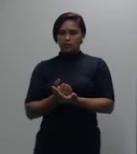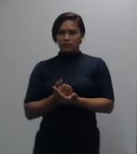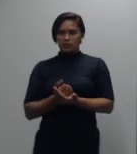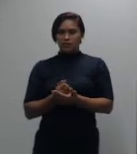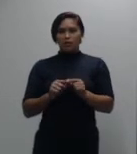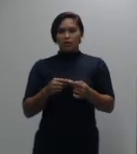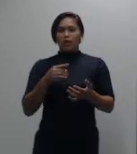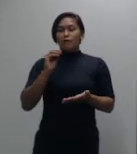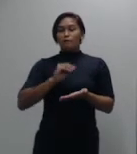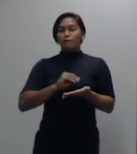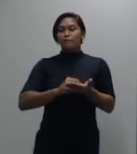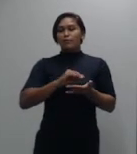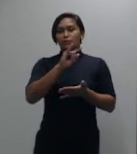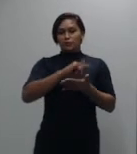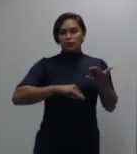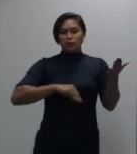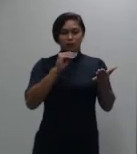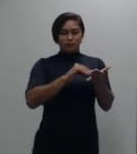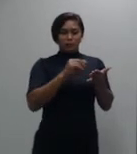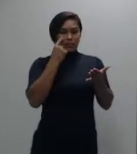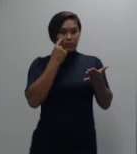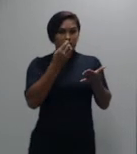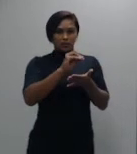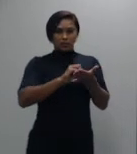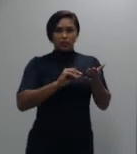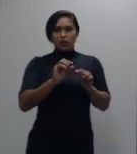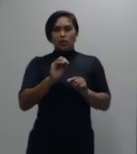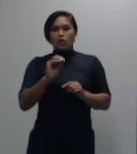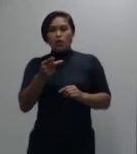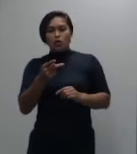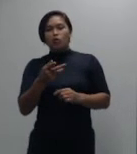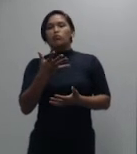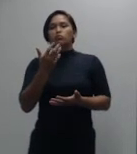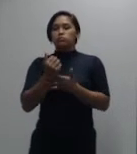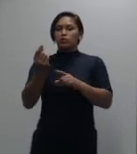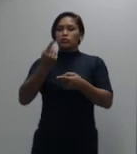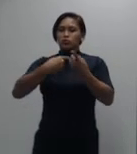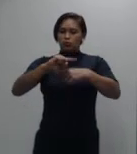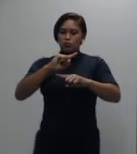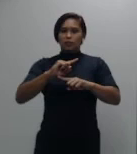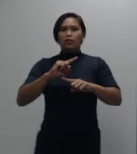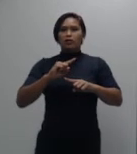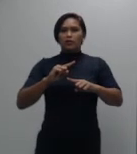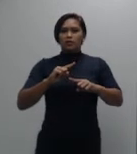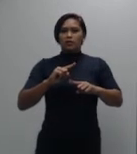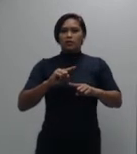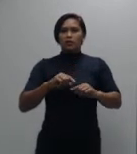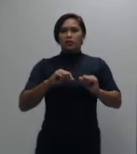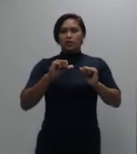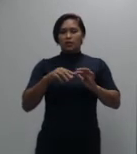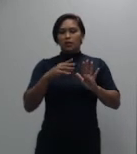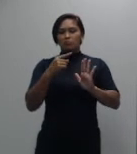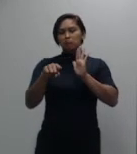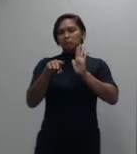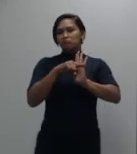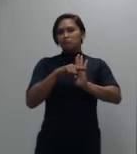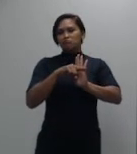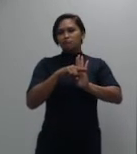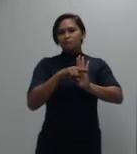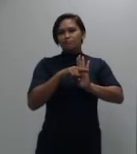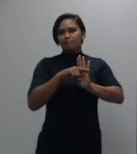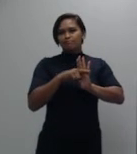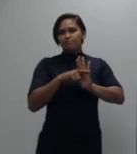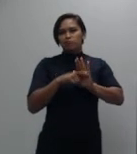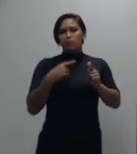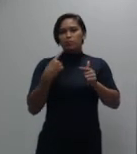falta de documento indispensável por falta de interesse de agir ou caso superadas essas questões ele seja negado por